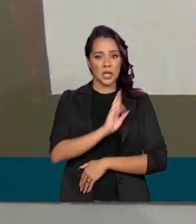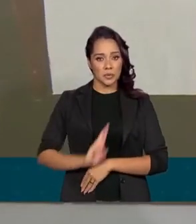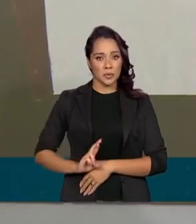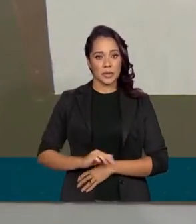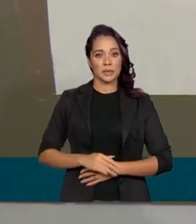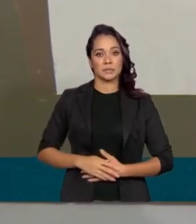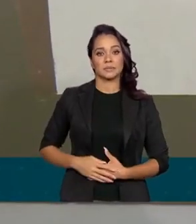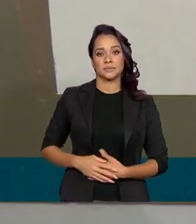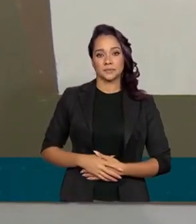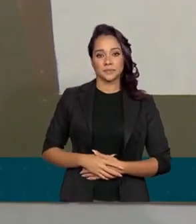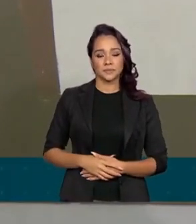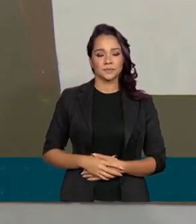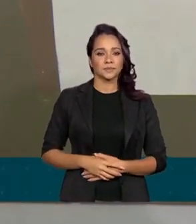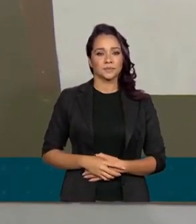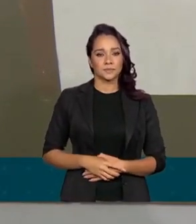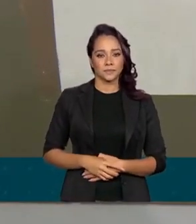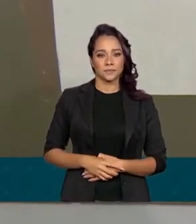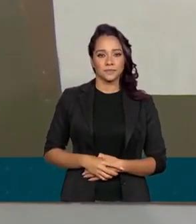República.